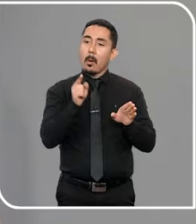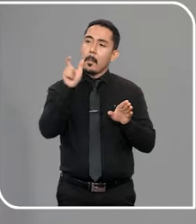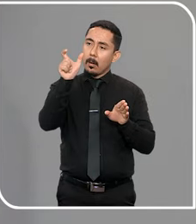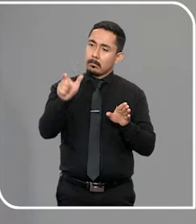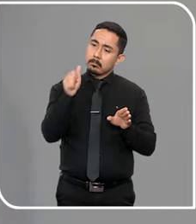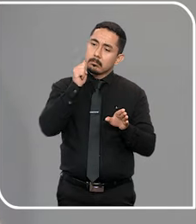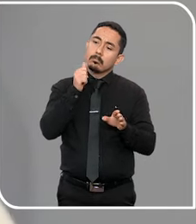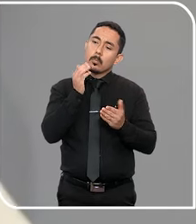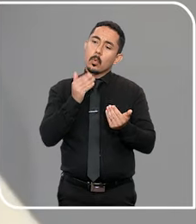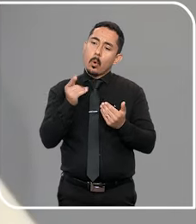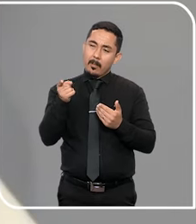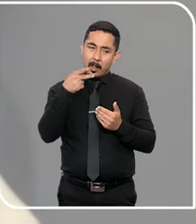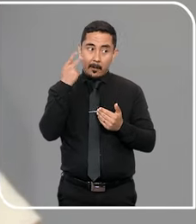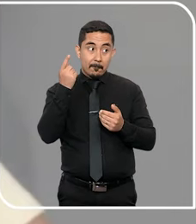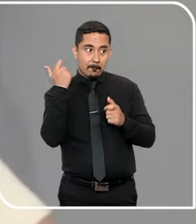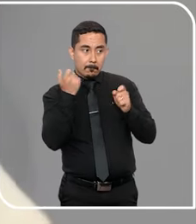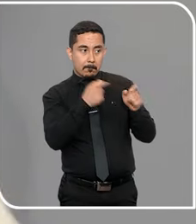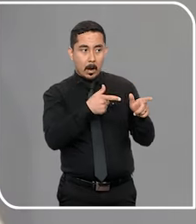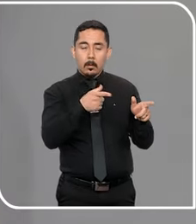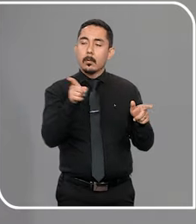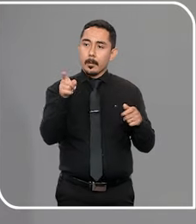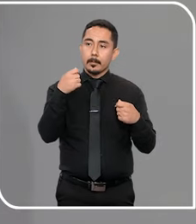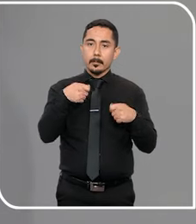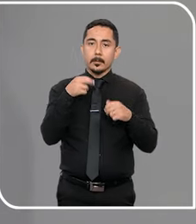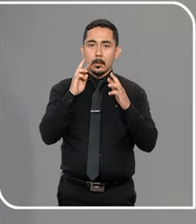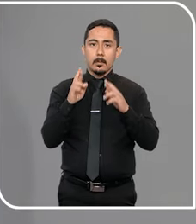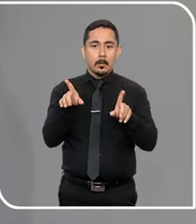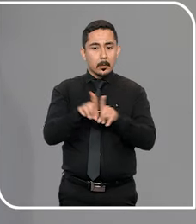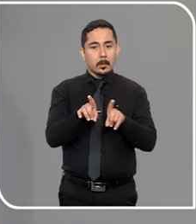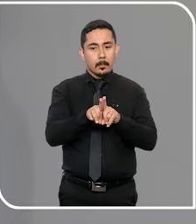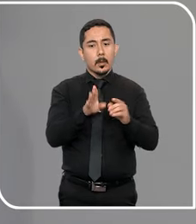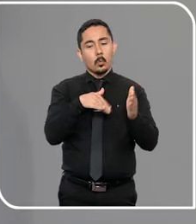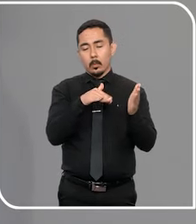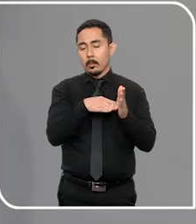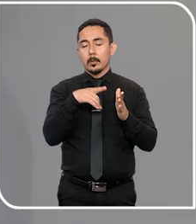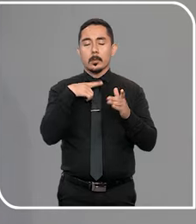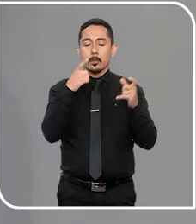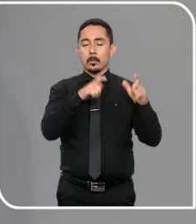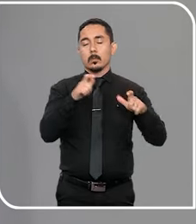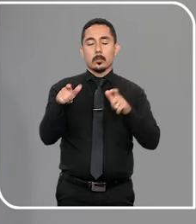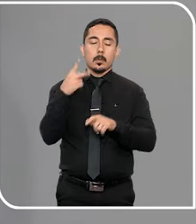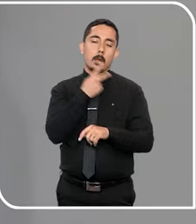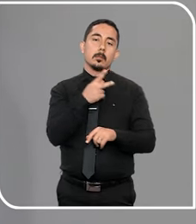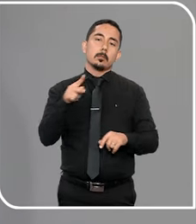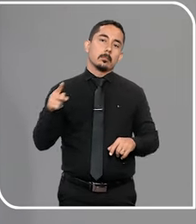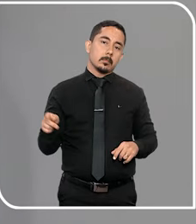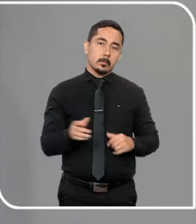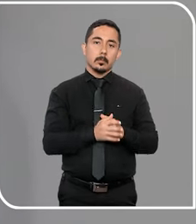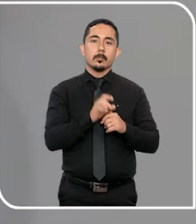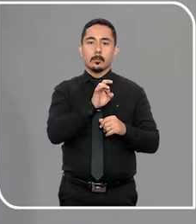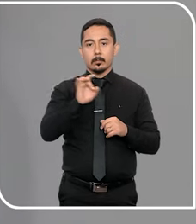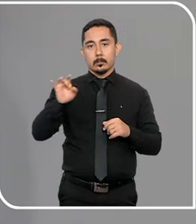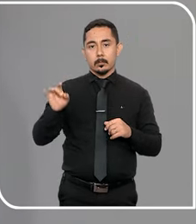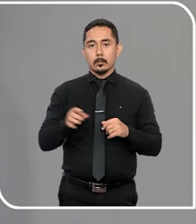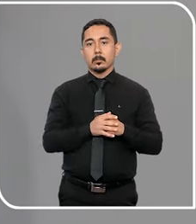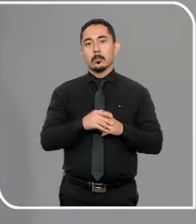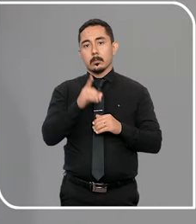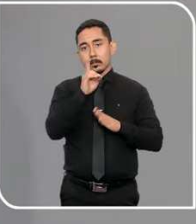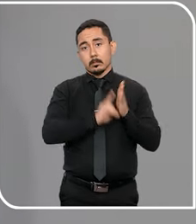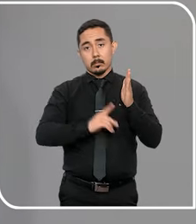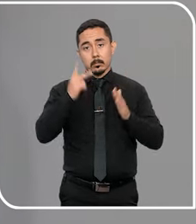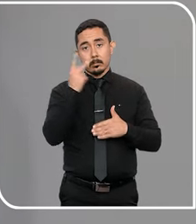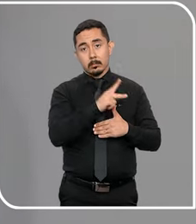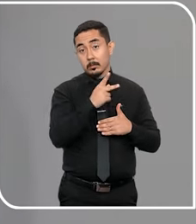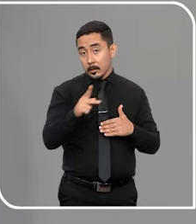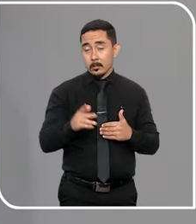como aquela menininha que falou isso para você como todas as pessoas têm lugar e direito nesse mundo então é isso muito assim